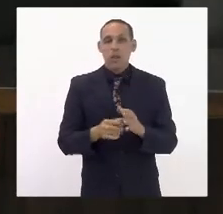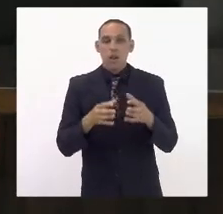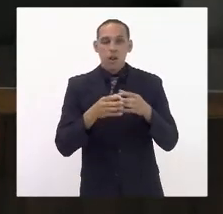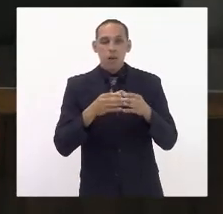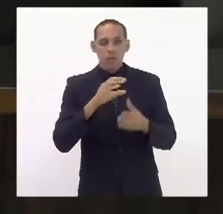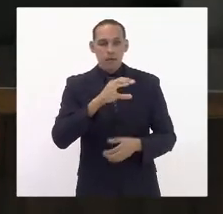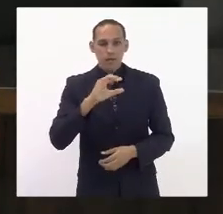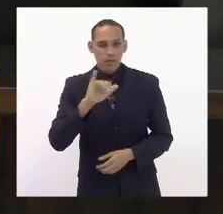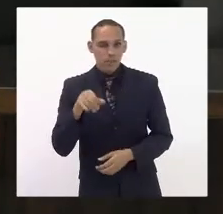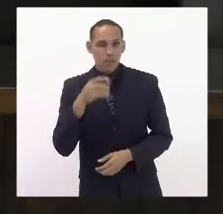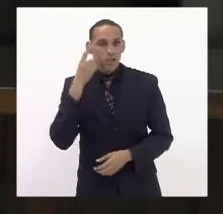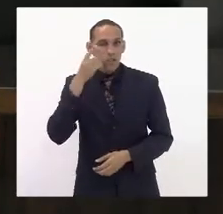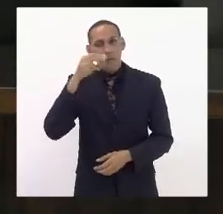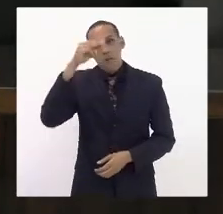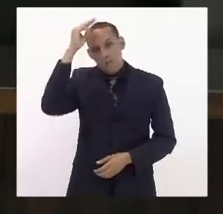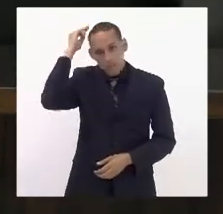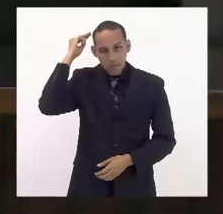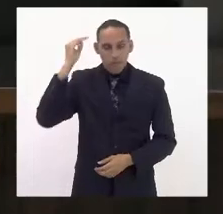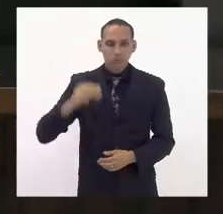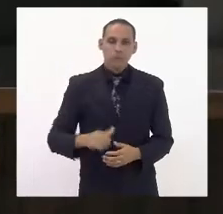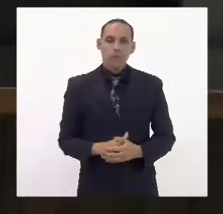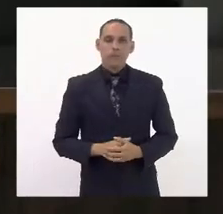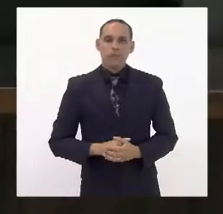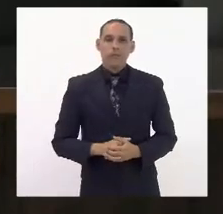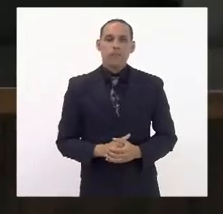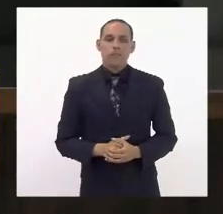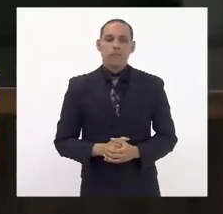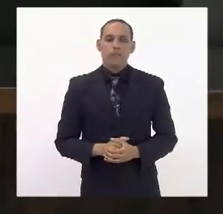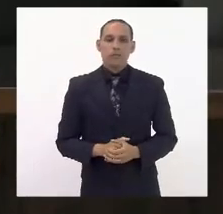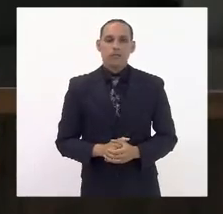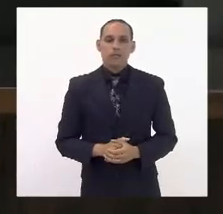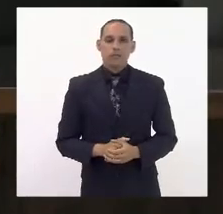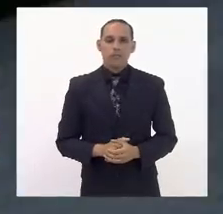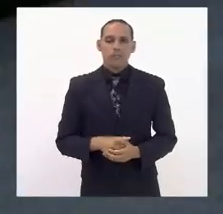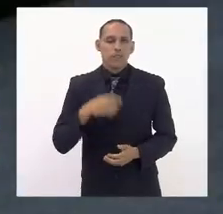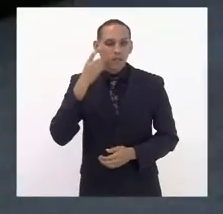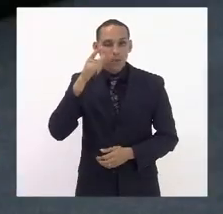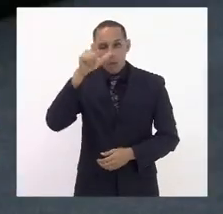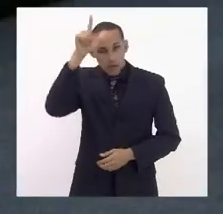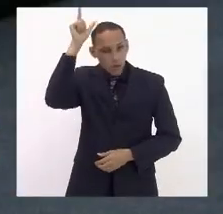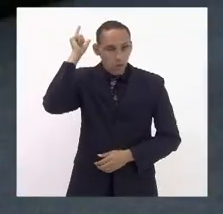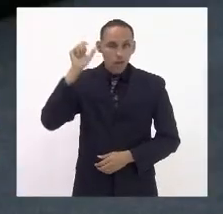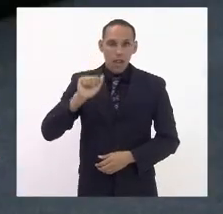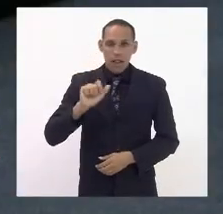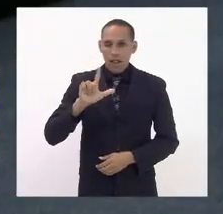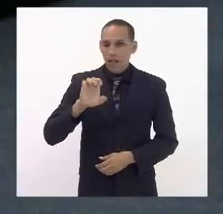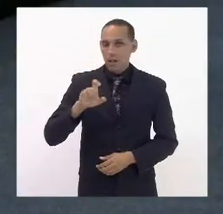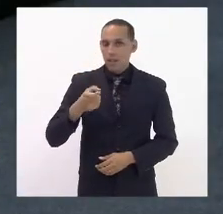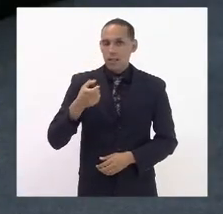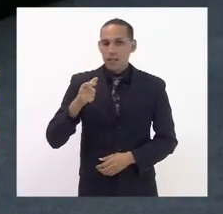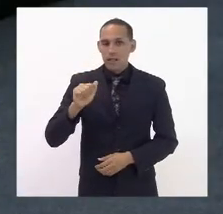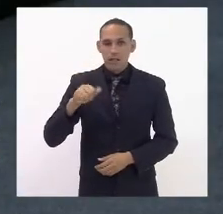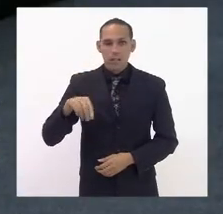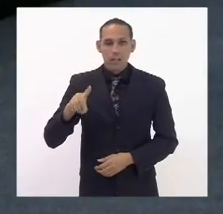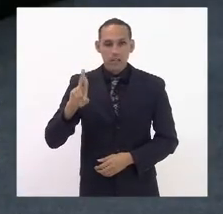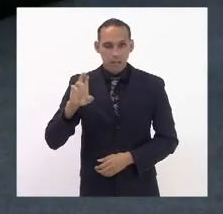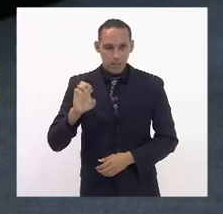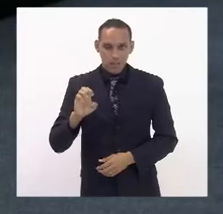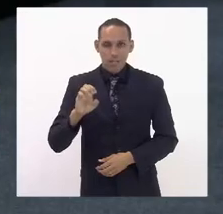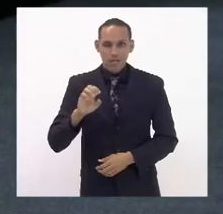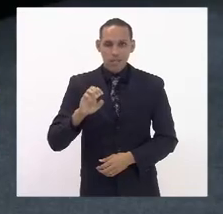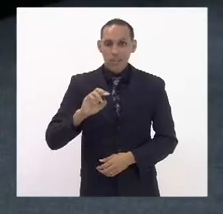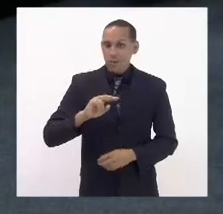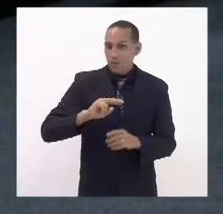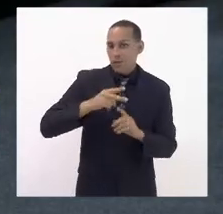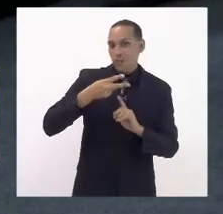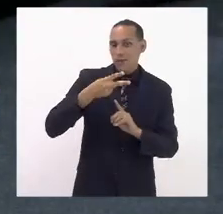e Justiça, deputado Márcio Pacheco. Deputado Luiz Paulo, deputado Alexandre Freitas, fazendo uma dobradinha num projeto